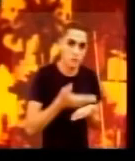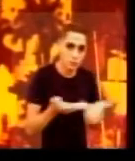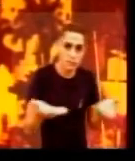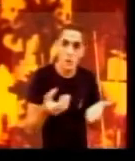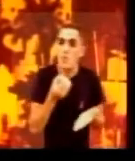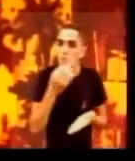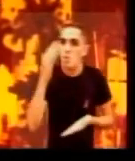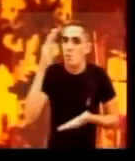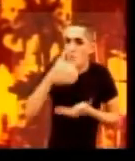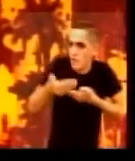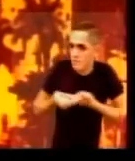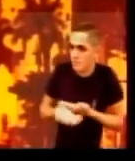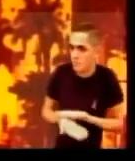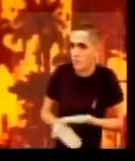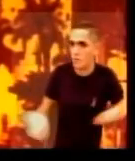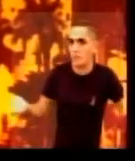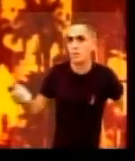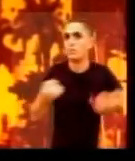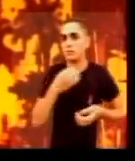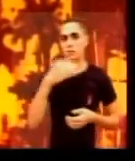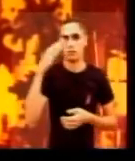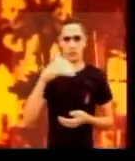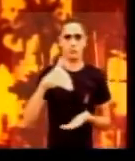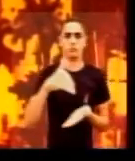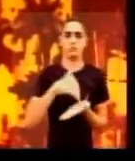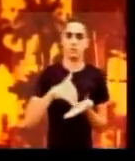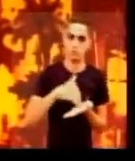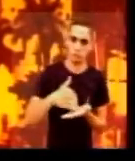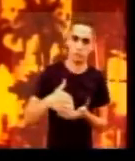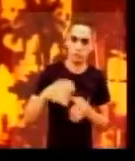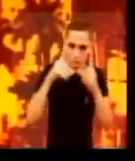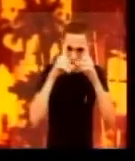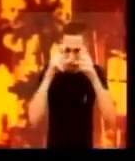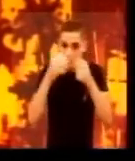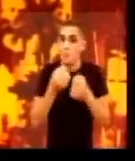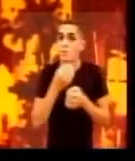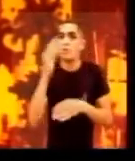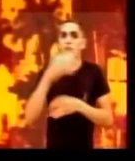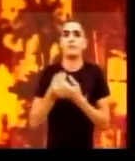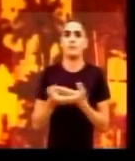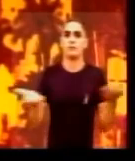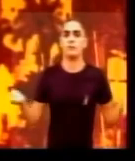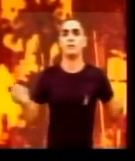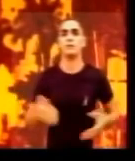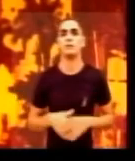Boa tarde, Letícia. Boa tarde, doutor Aldenis. Boa tarde a todos.